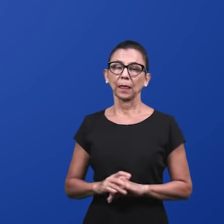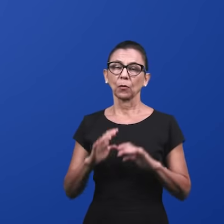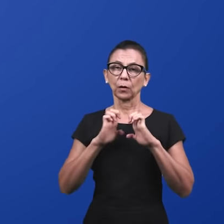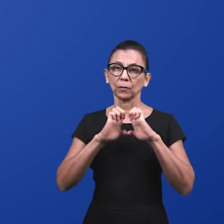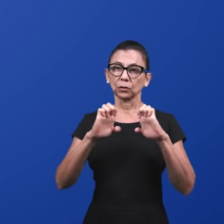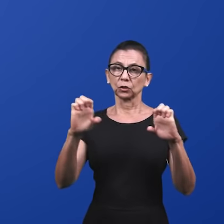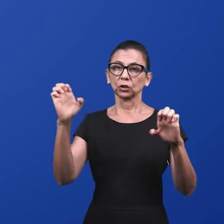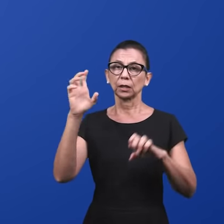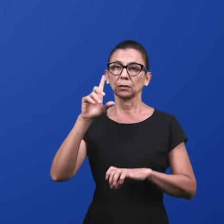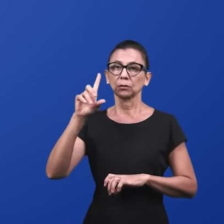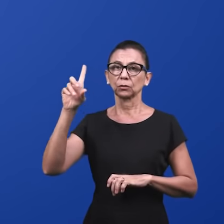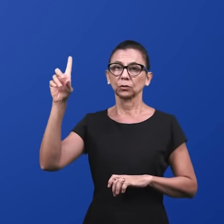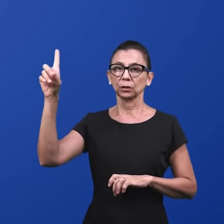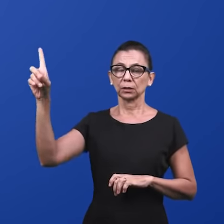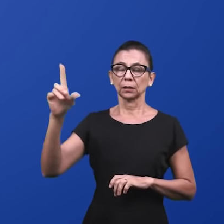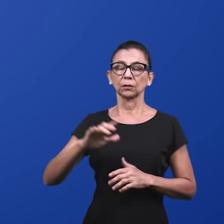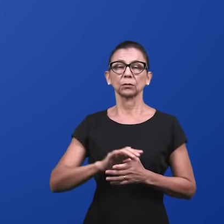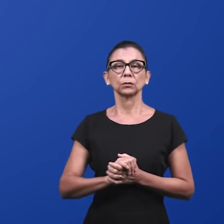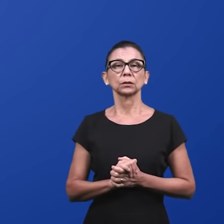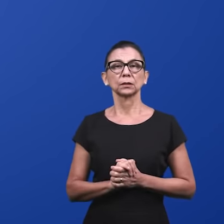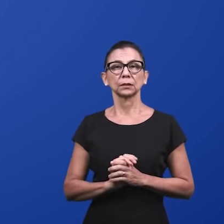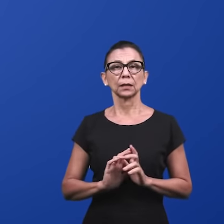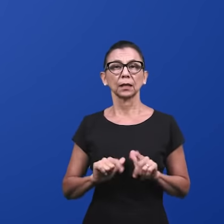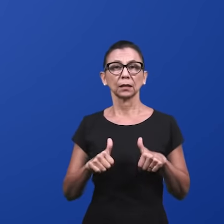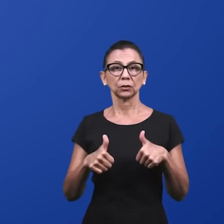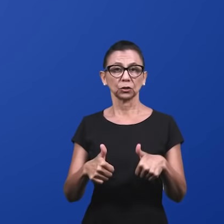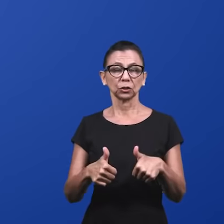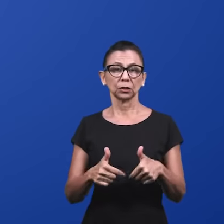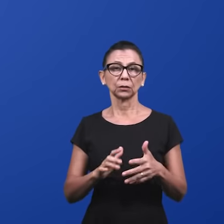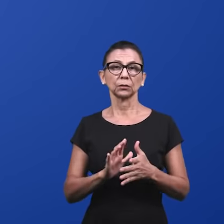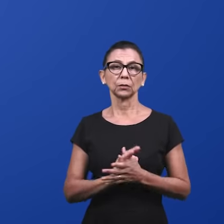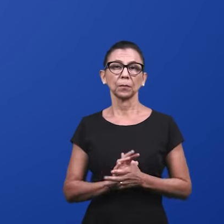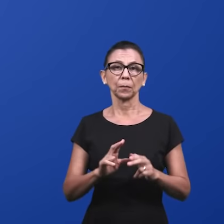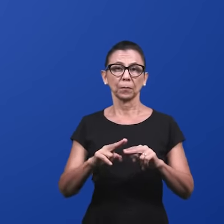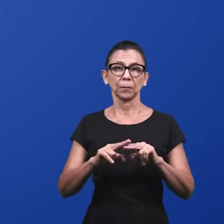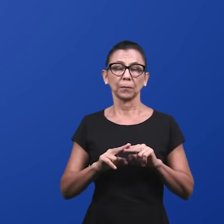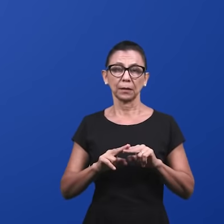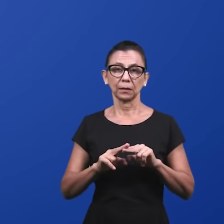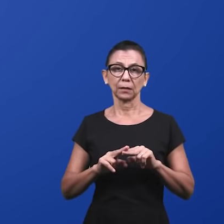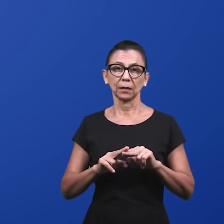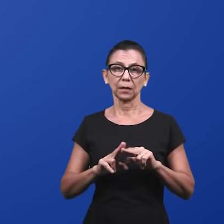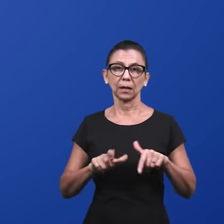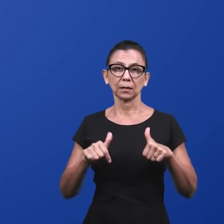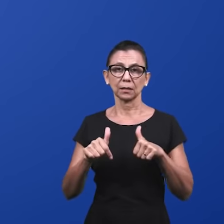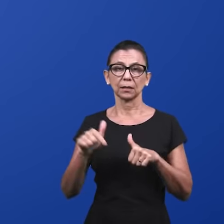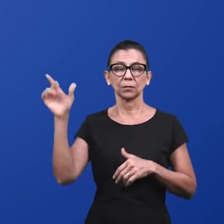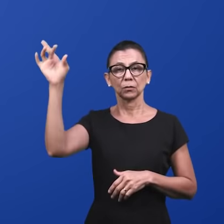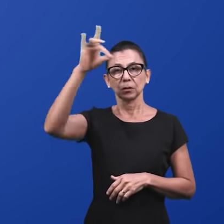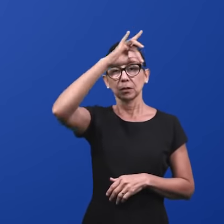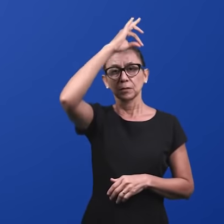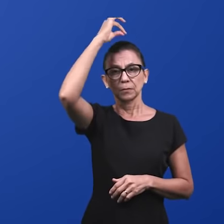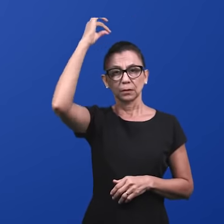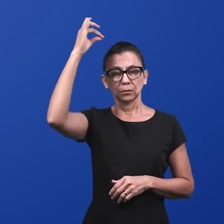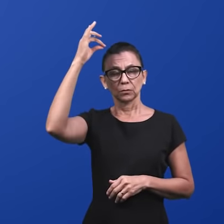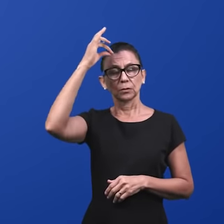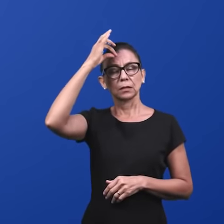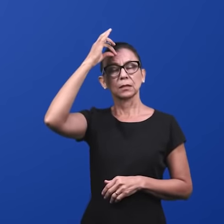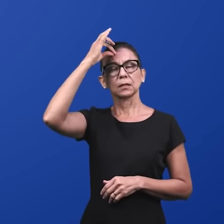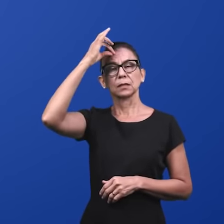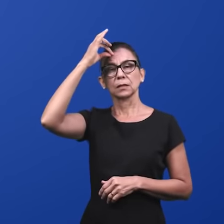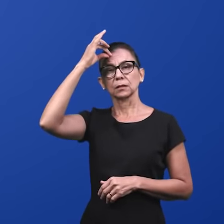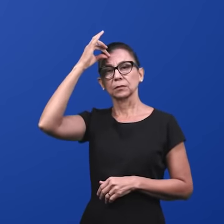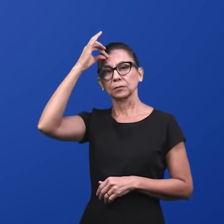de Deus. Romanos 15, 19. Na virtude do Espírito Santo. Romanos 15,